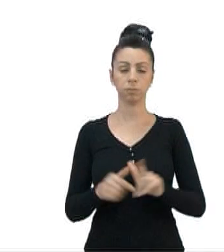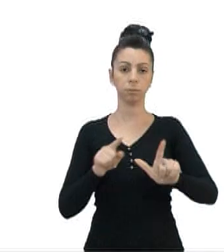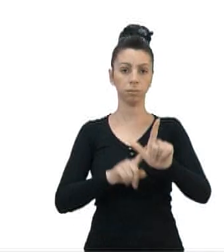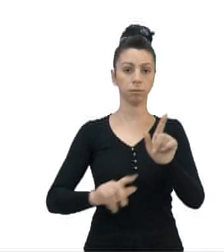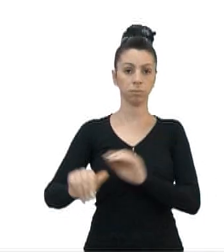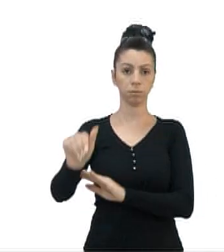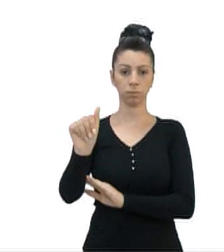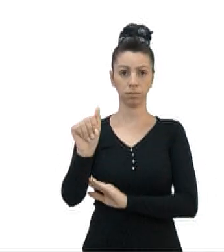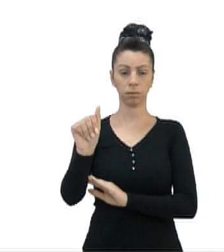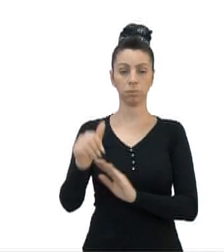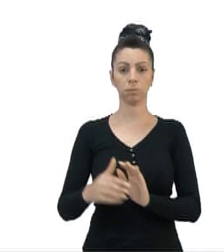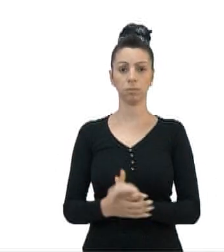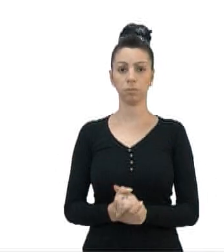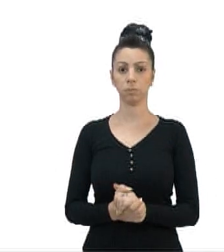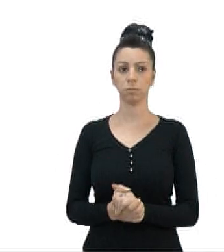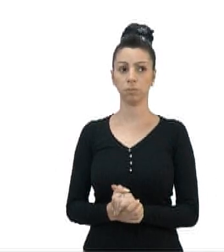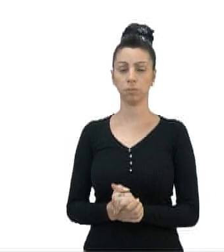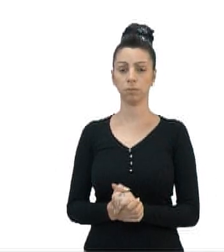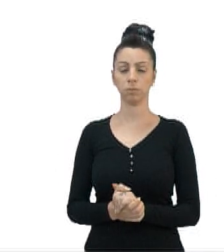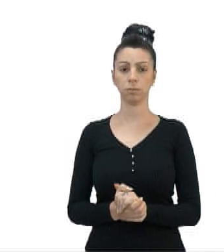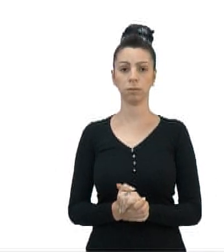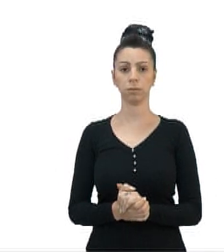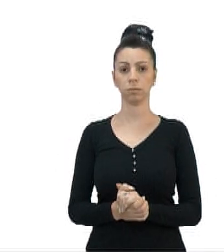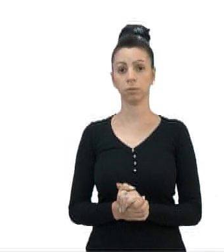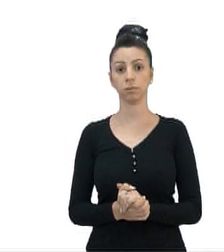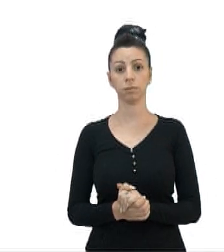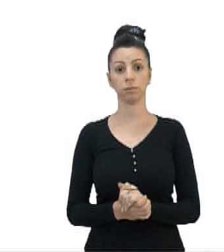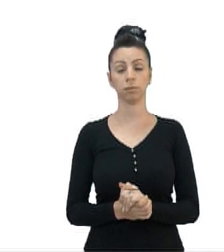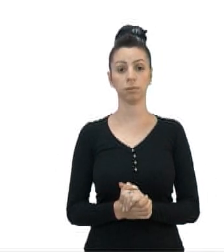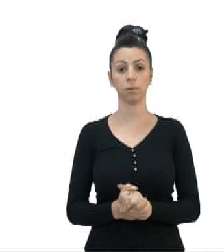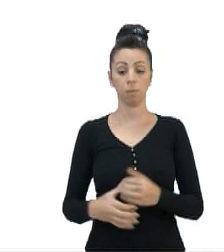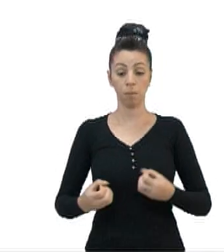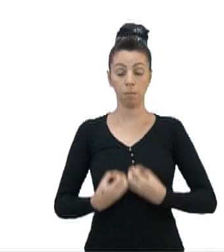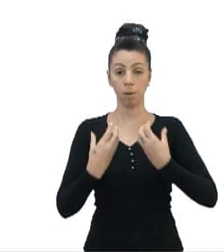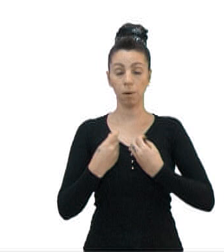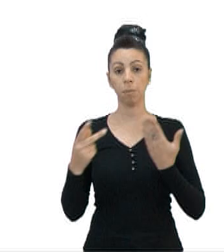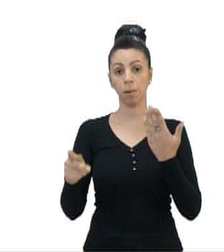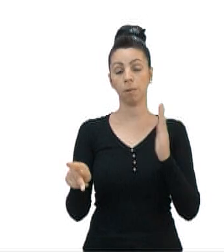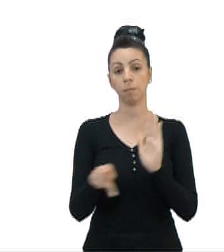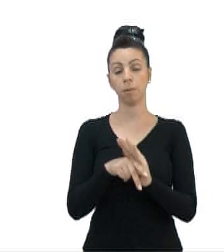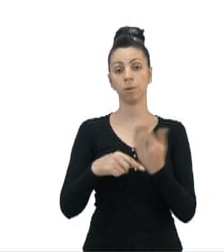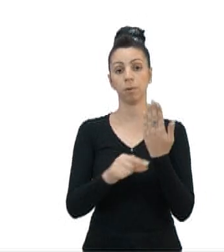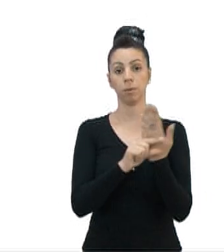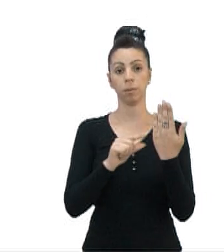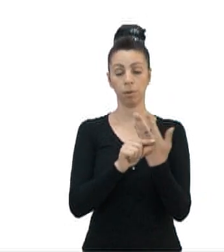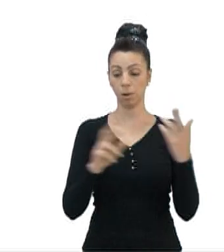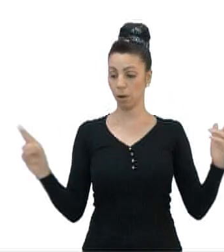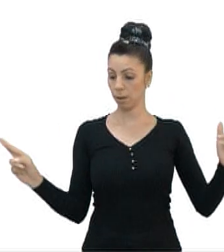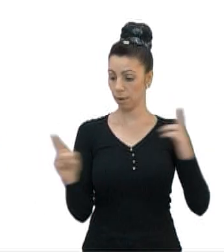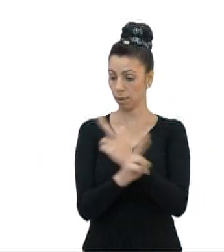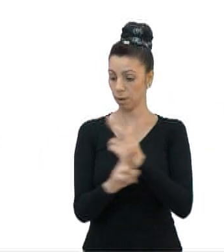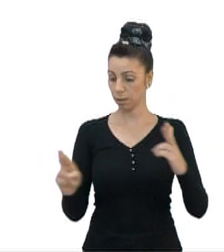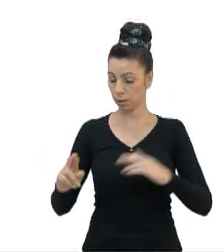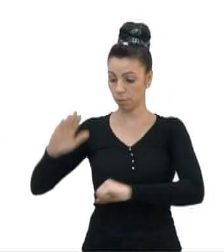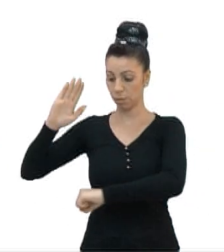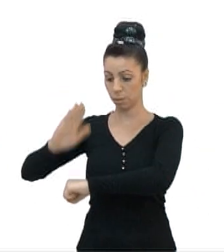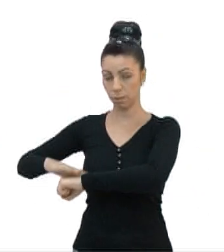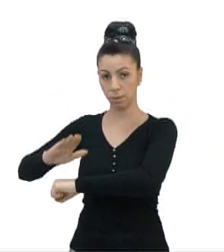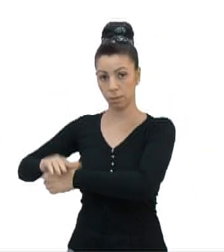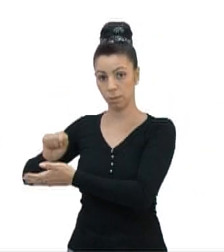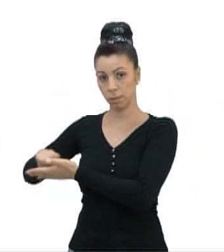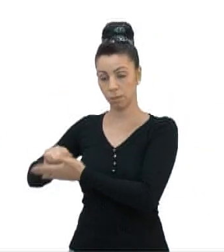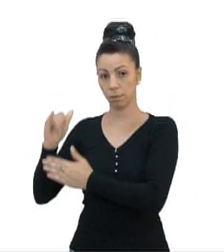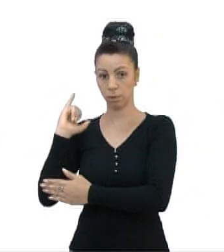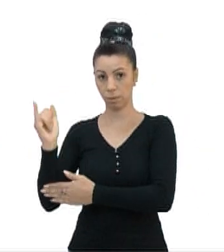A. Letra A e letra B. Letra A, no poema de Bandeira, a relação do eu lírico com a cena vista fica clara em qual